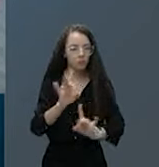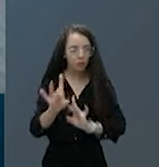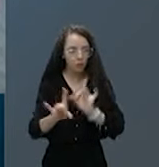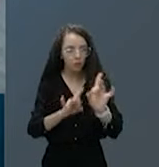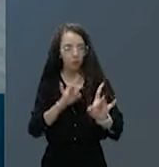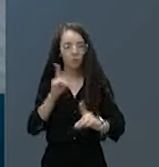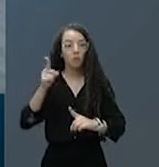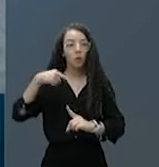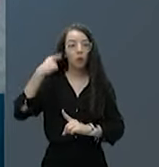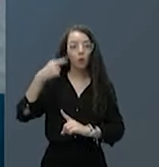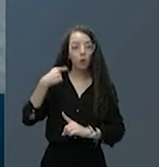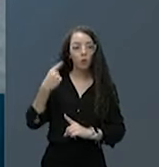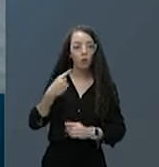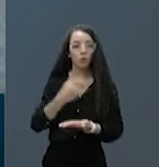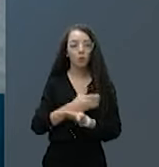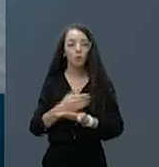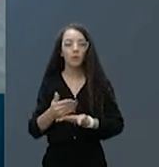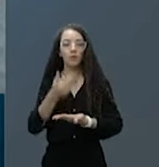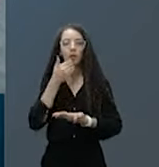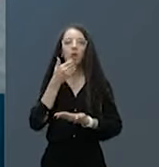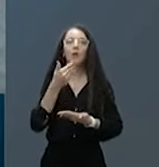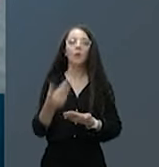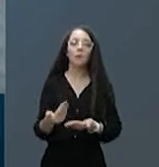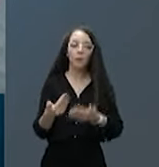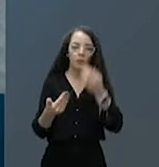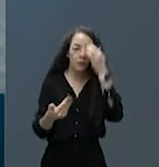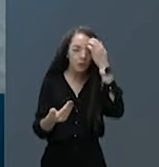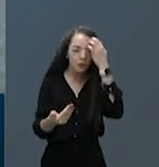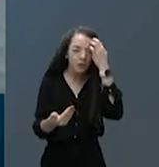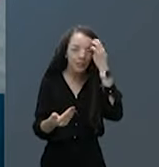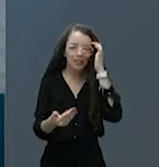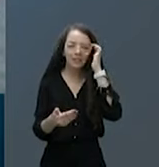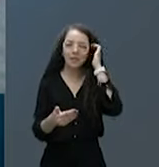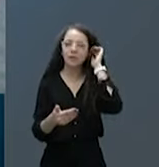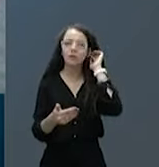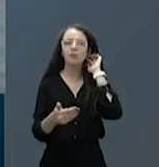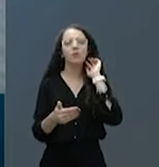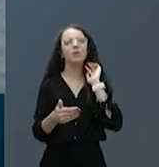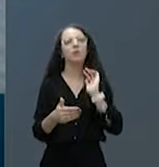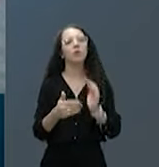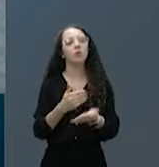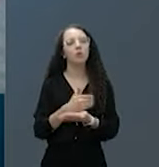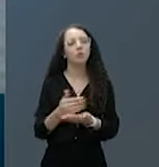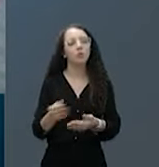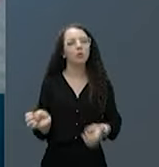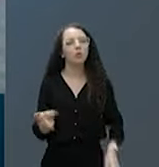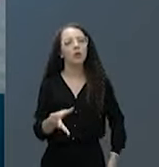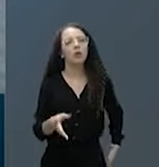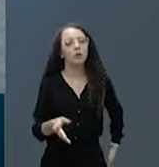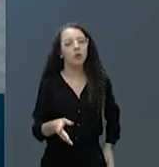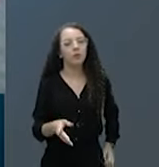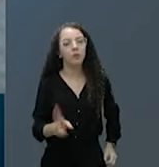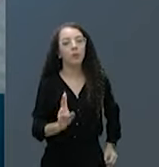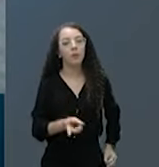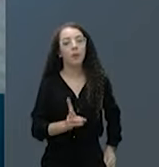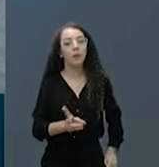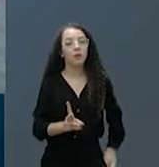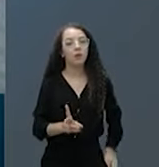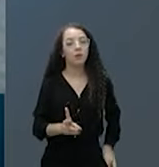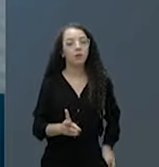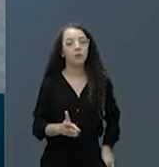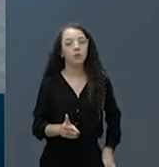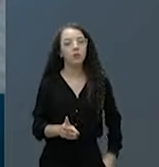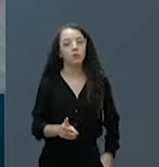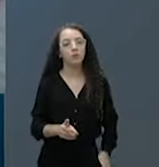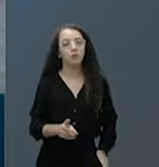a pleitear a aplicação do que entendem decorrer da nova LIA, mesmo em autos de cujos recursos especiais não